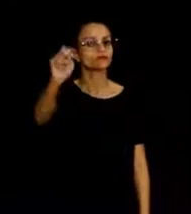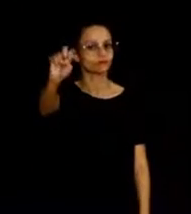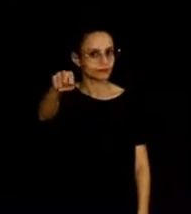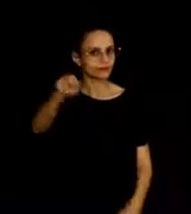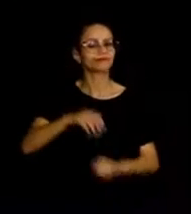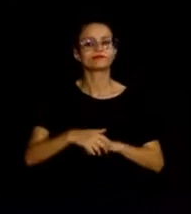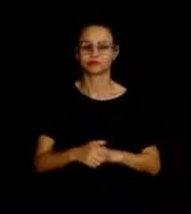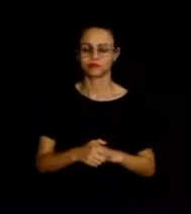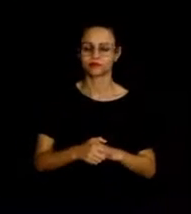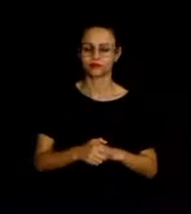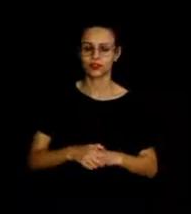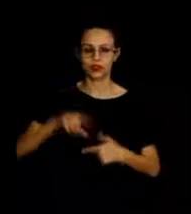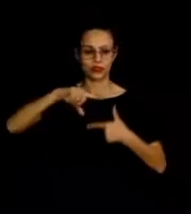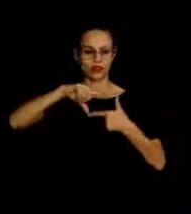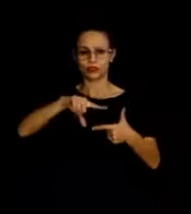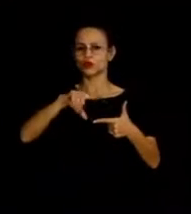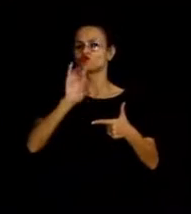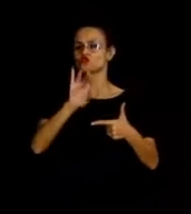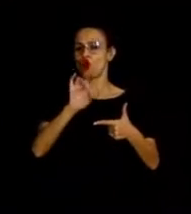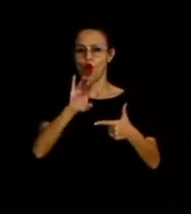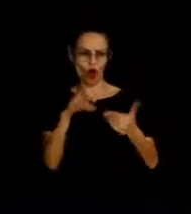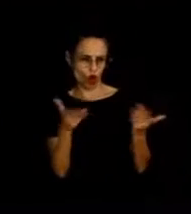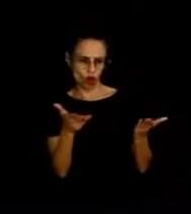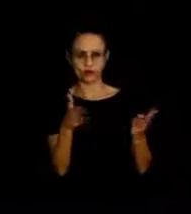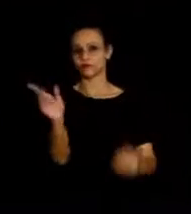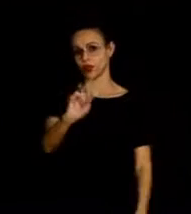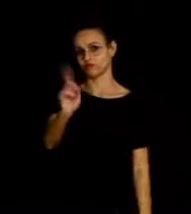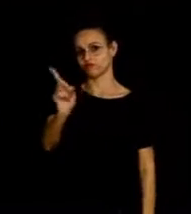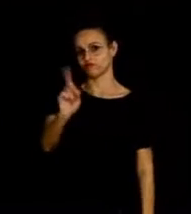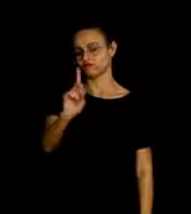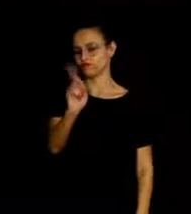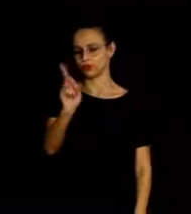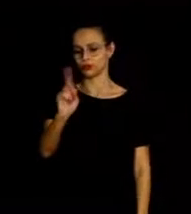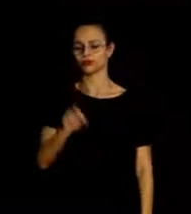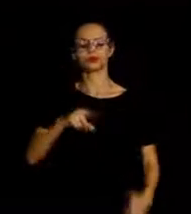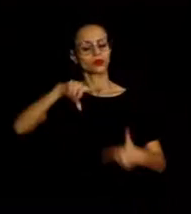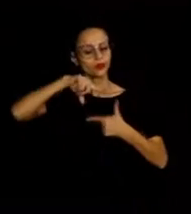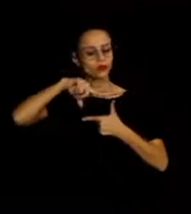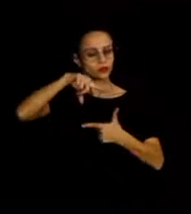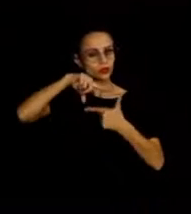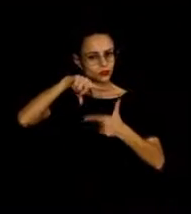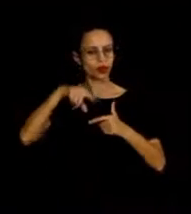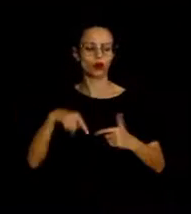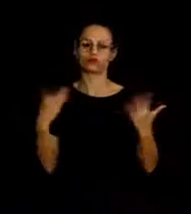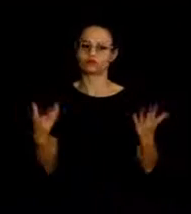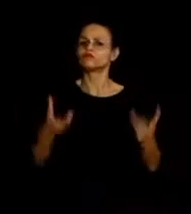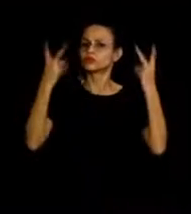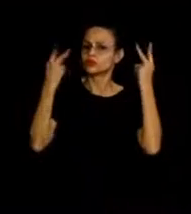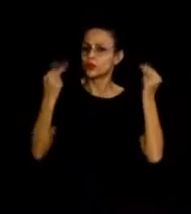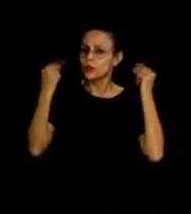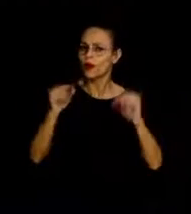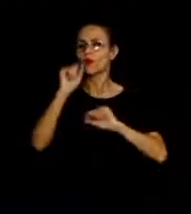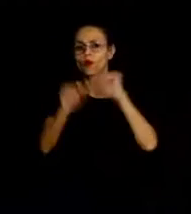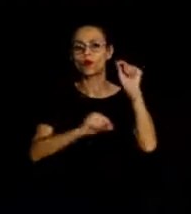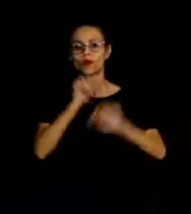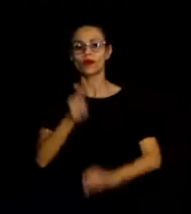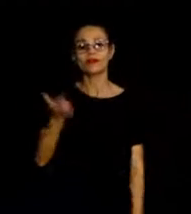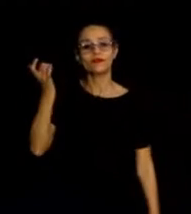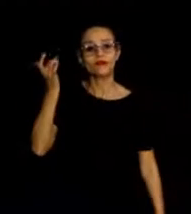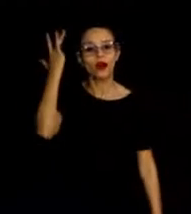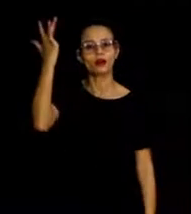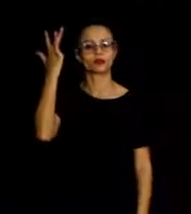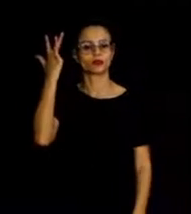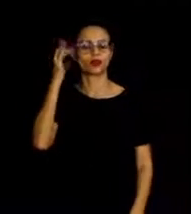a tradição é suficiente hoje em dia não não é a tradição naturalmente Vai facilitar muito